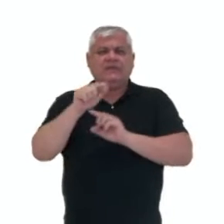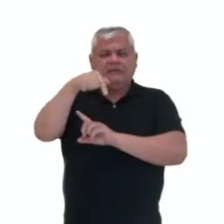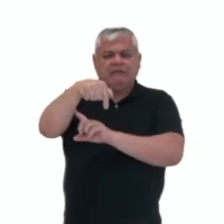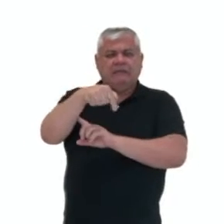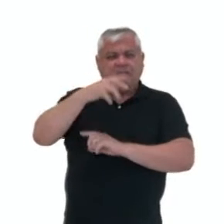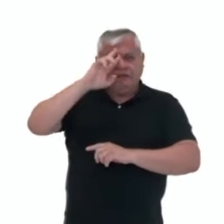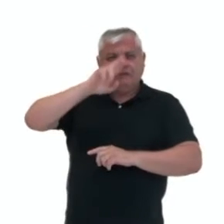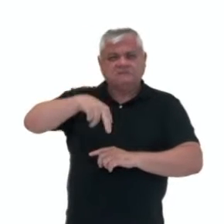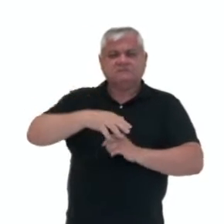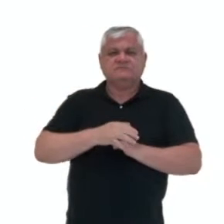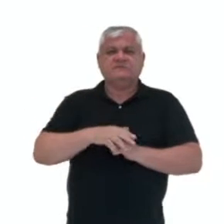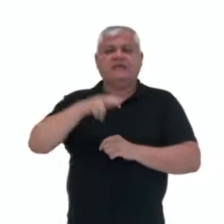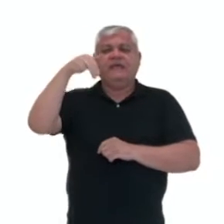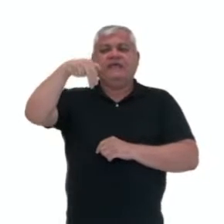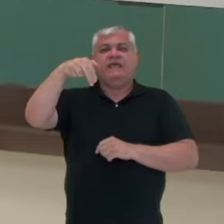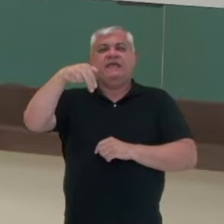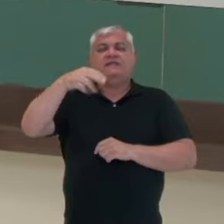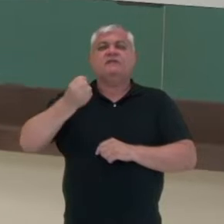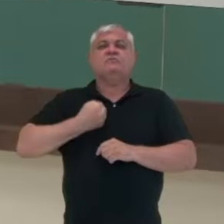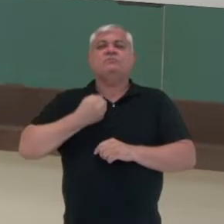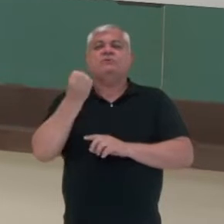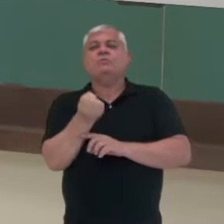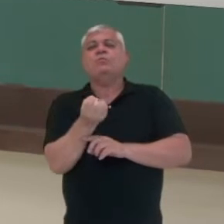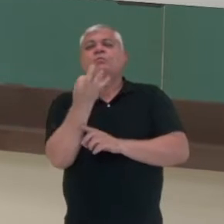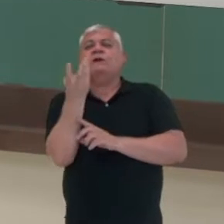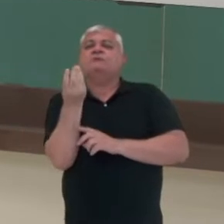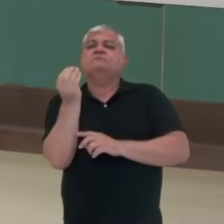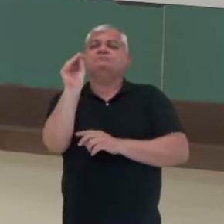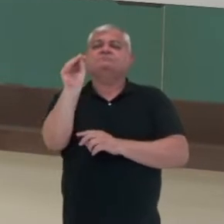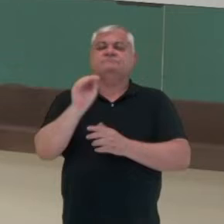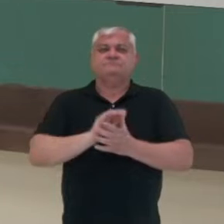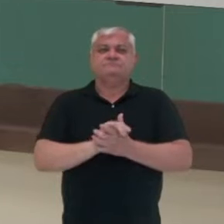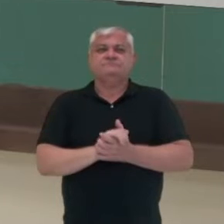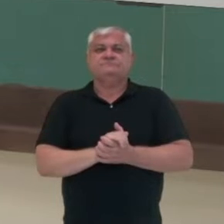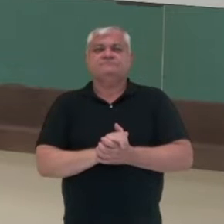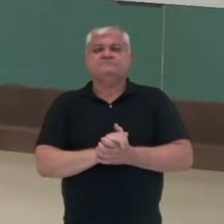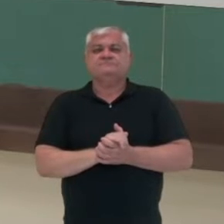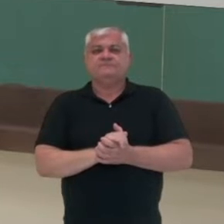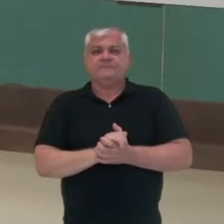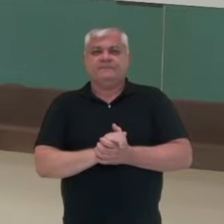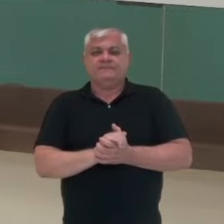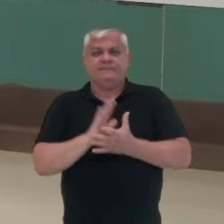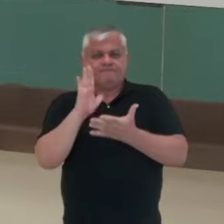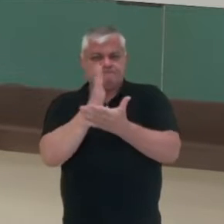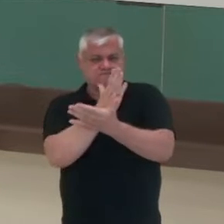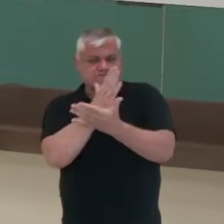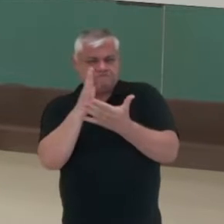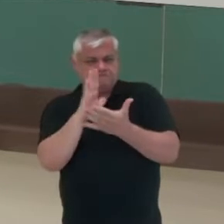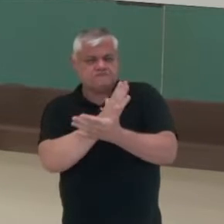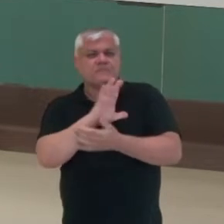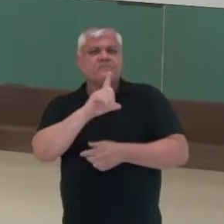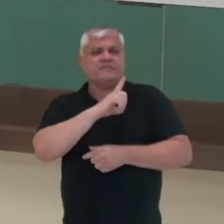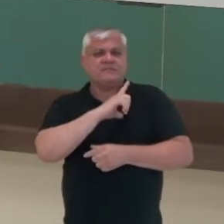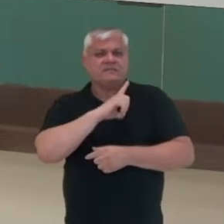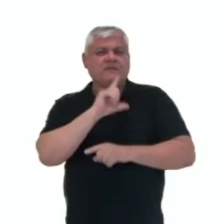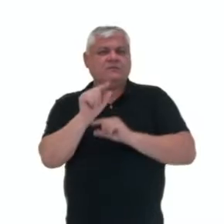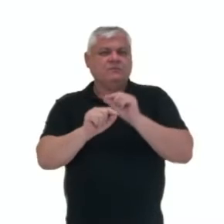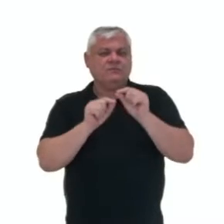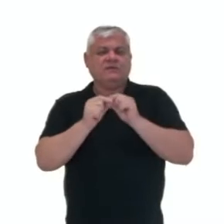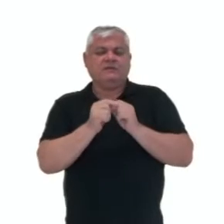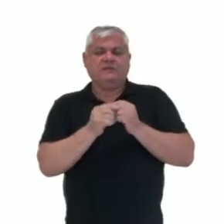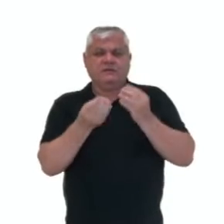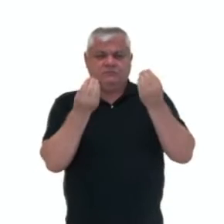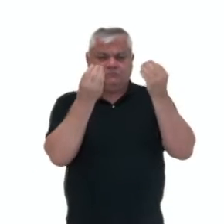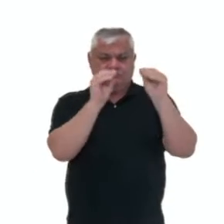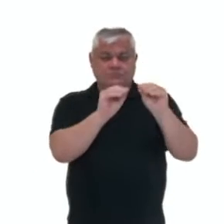razão e n é o número de termos dessa PG. Algumas vezes é conveniente colocar